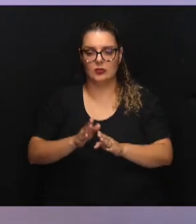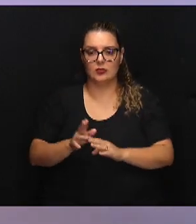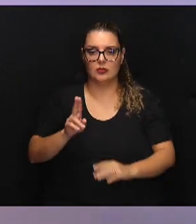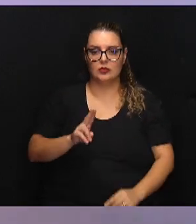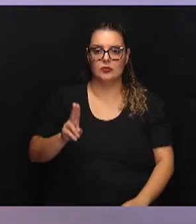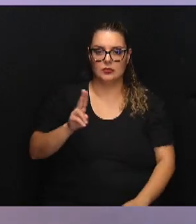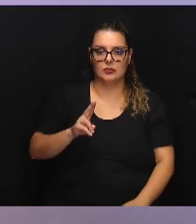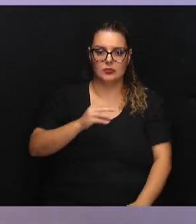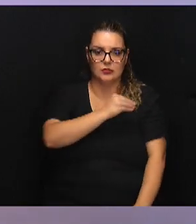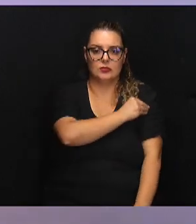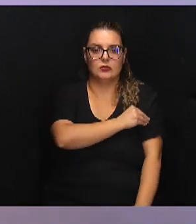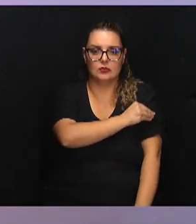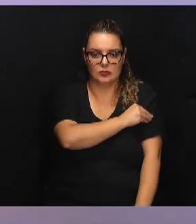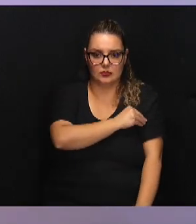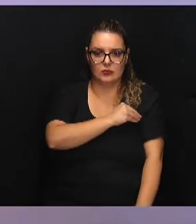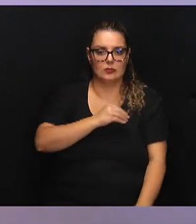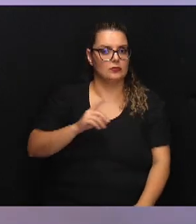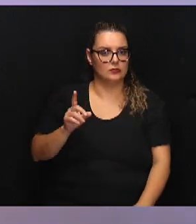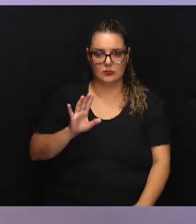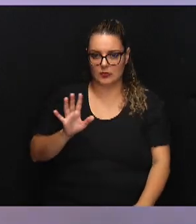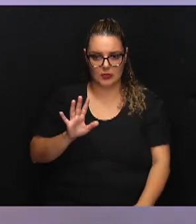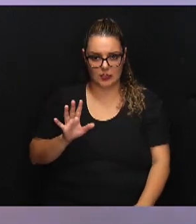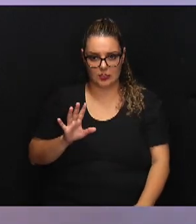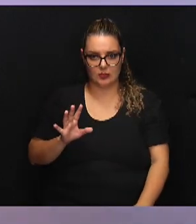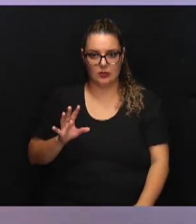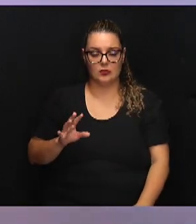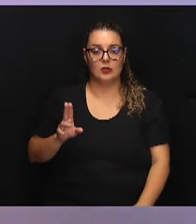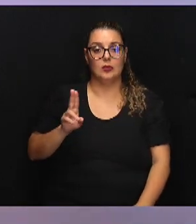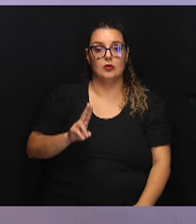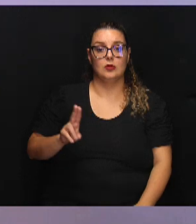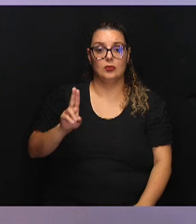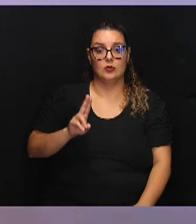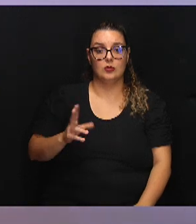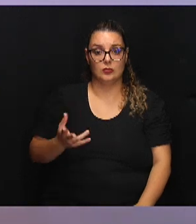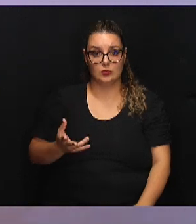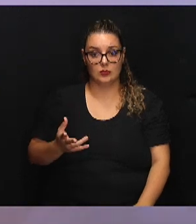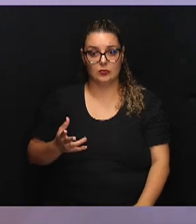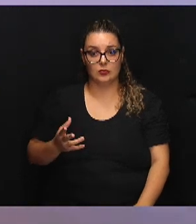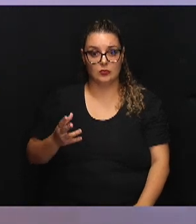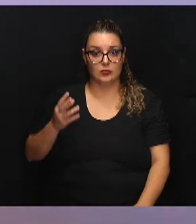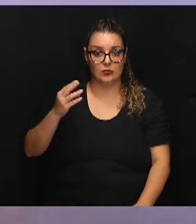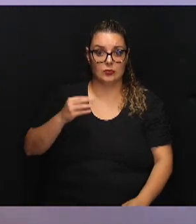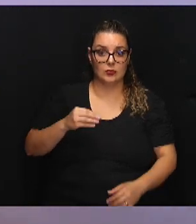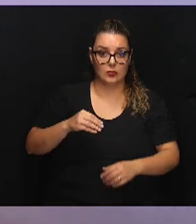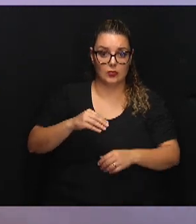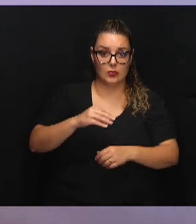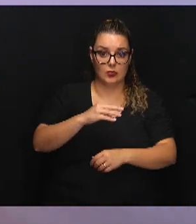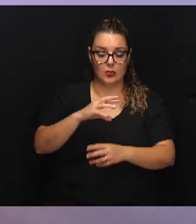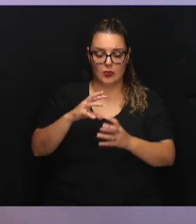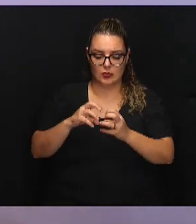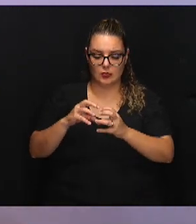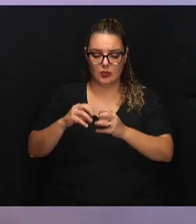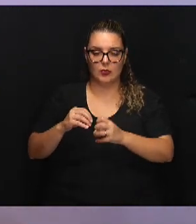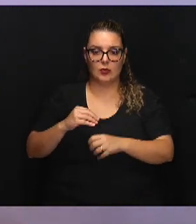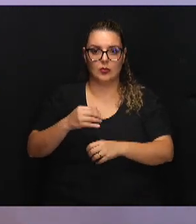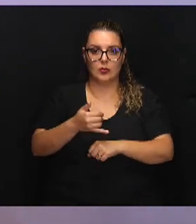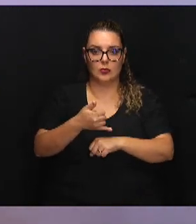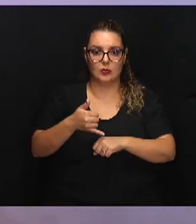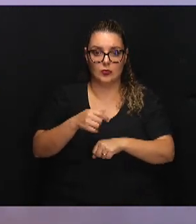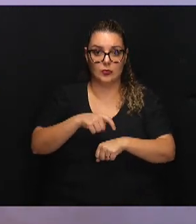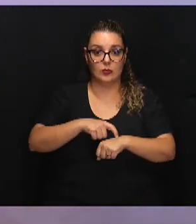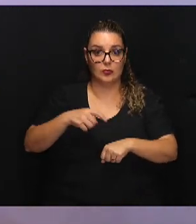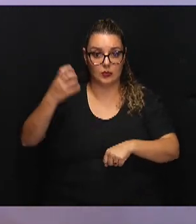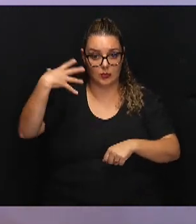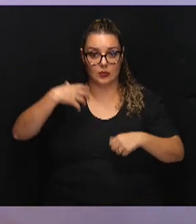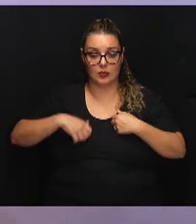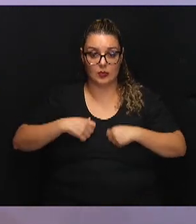água, de algodão com álcool. A gente usa o algodão com óleo só durante o banho, para